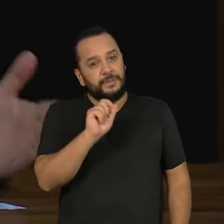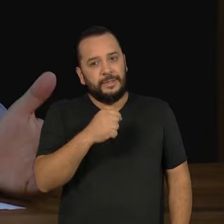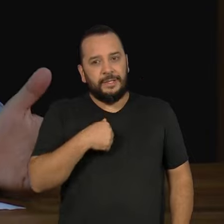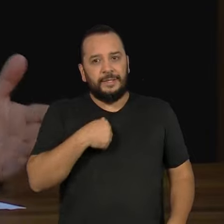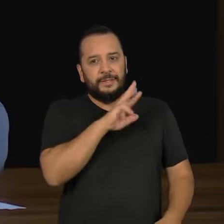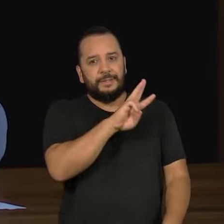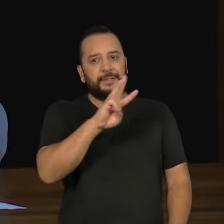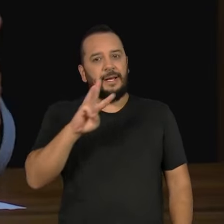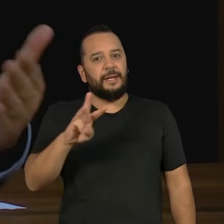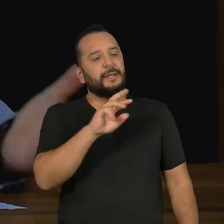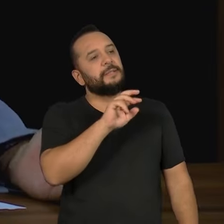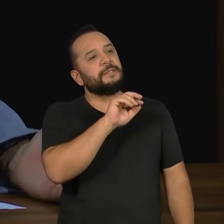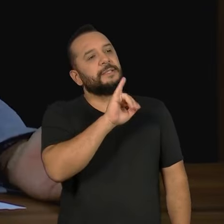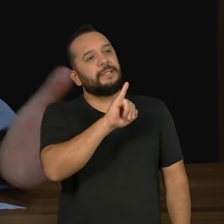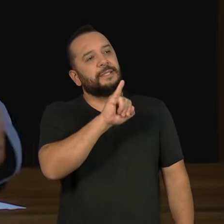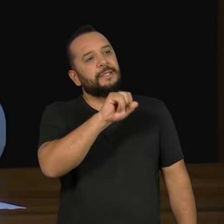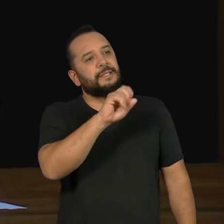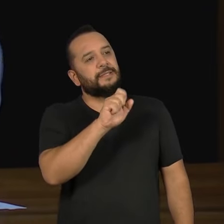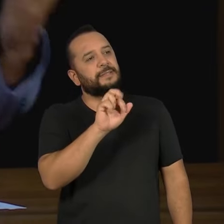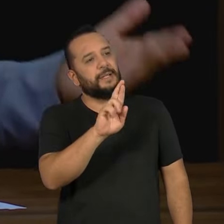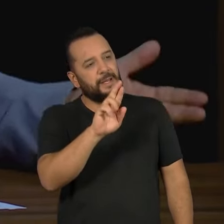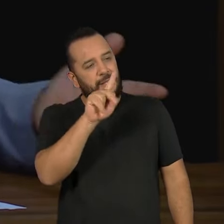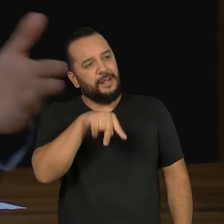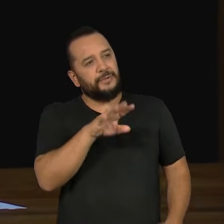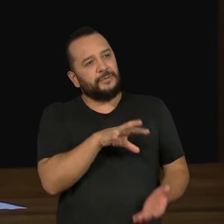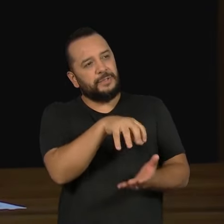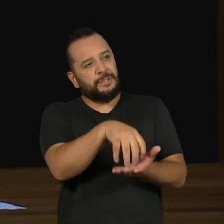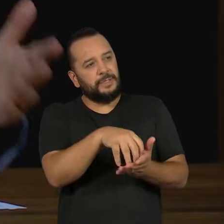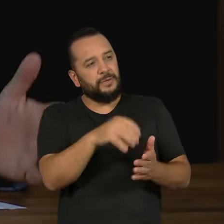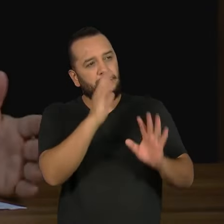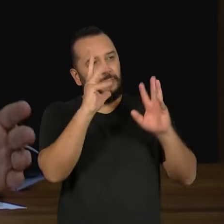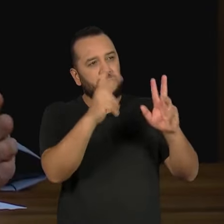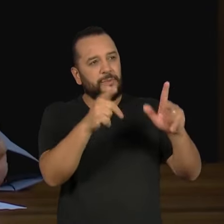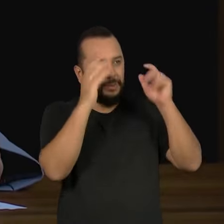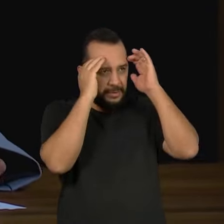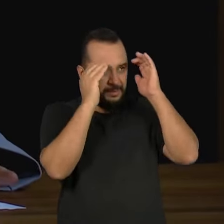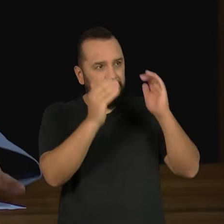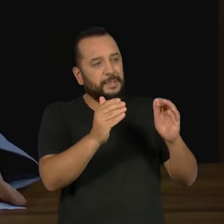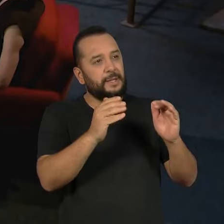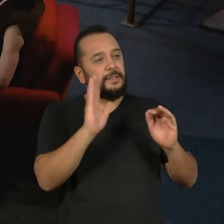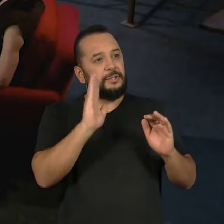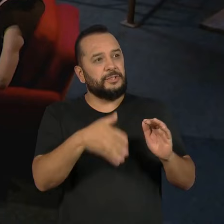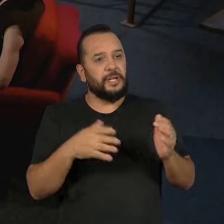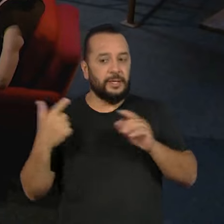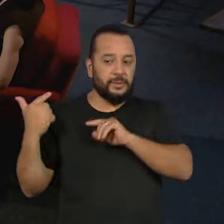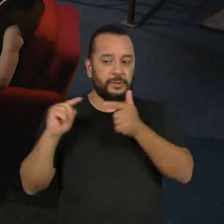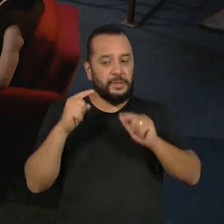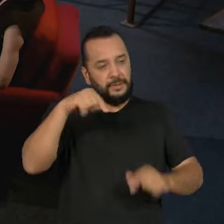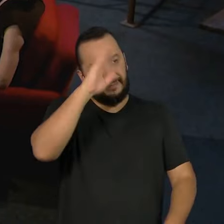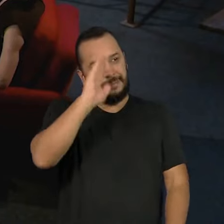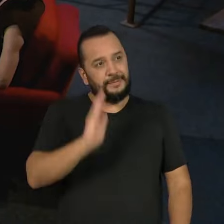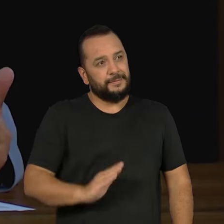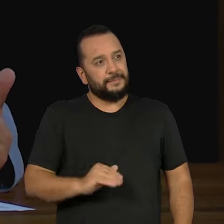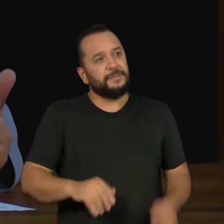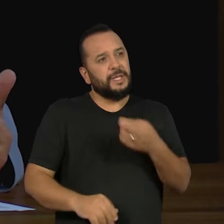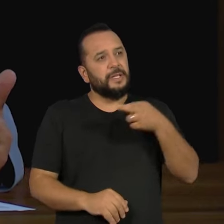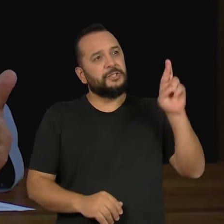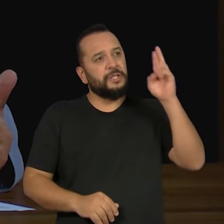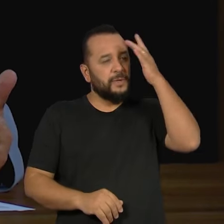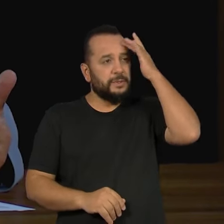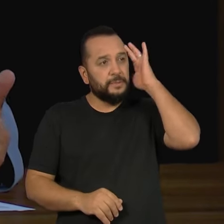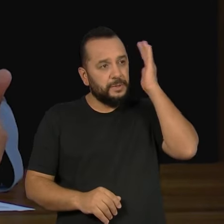é uma instituição muito respeitada e já que tem uma tradição grande no Brasil a religião das pessoas os